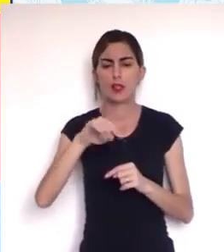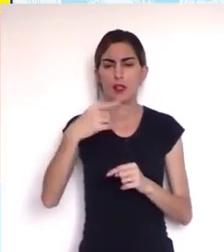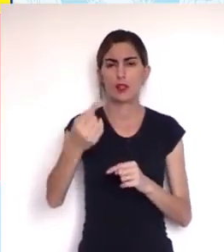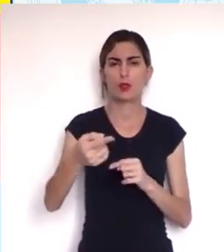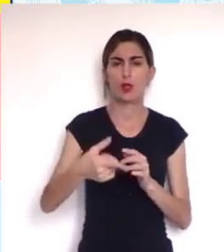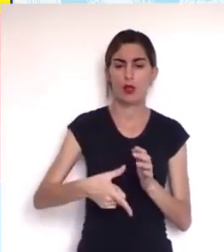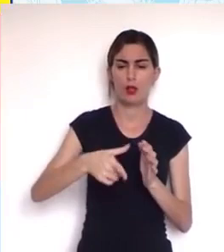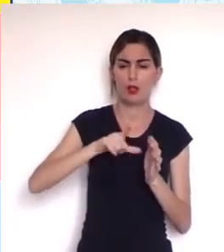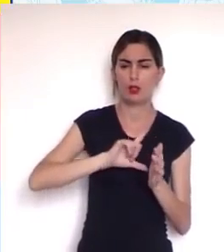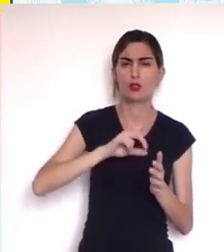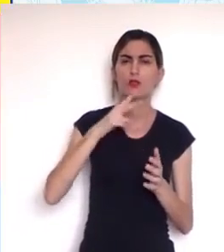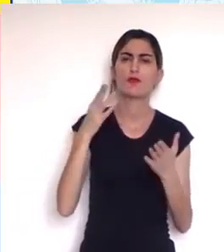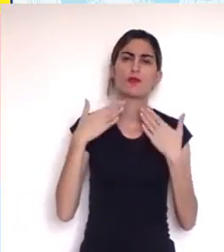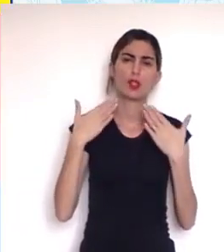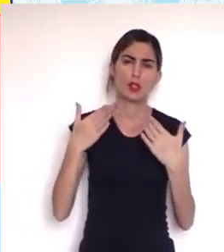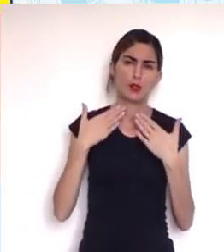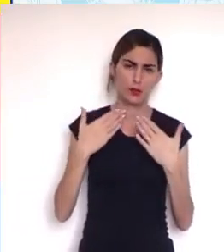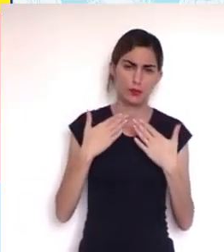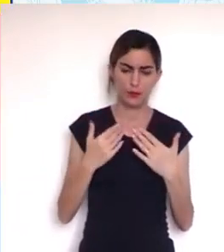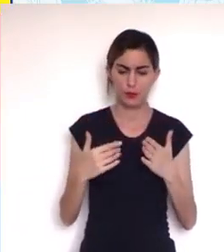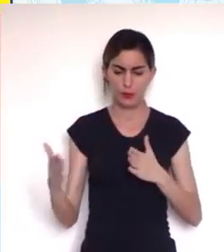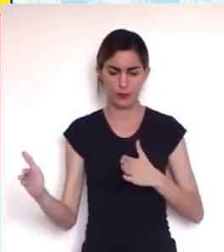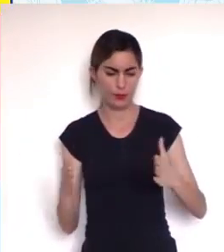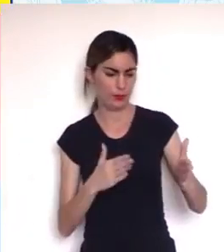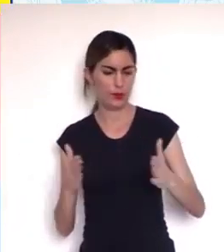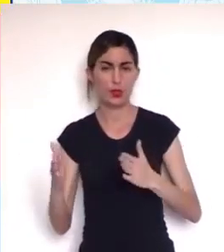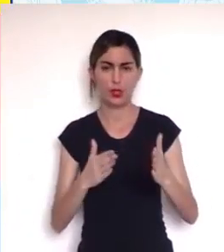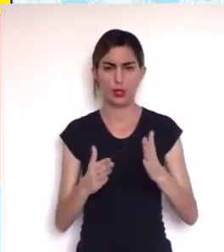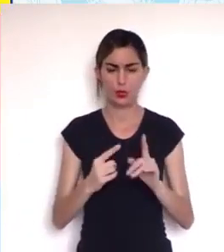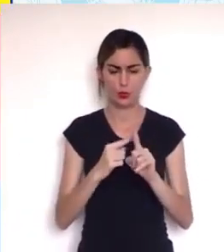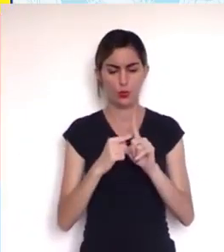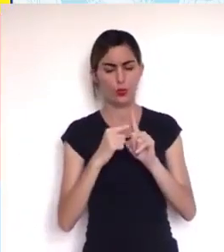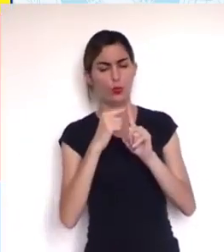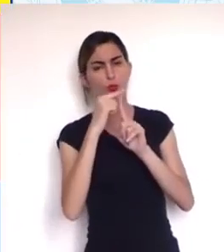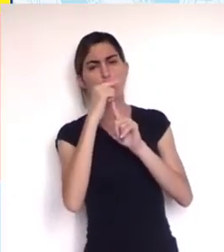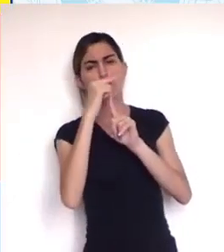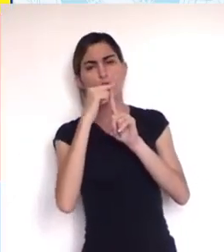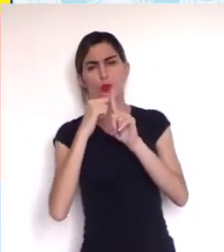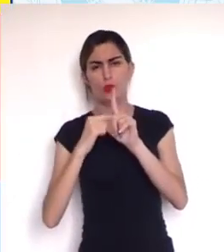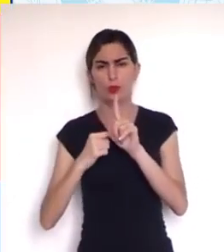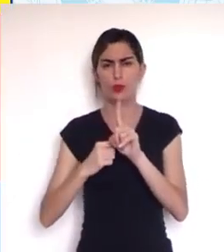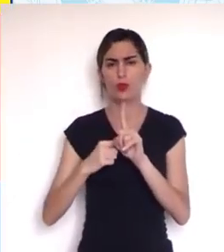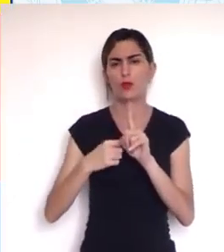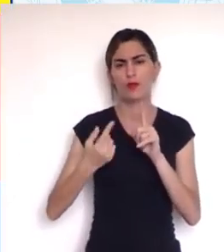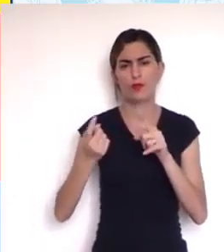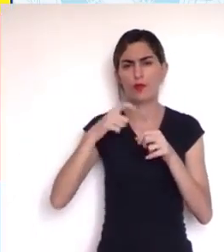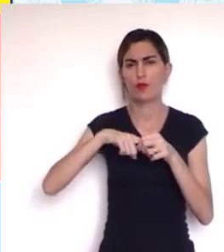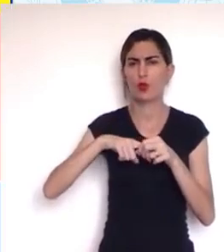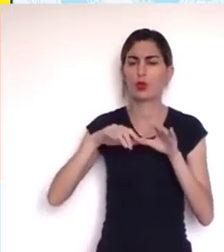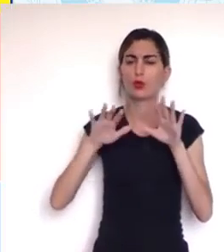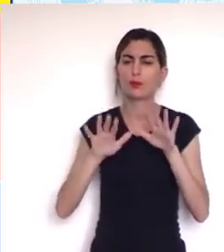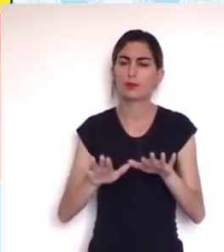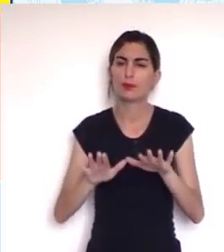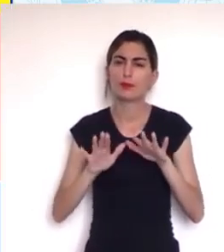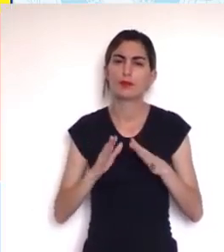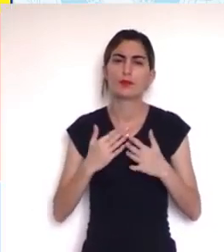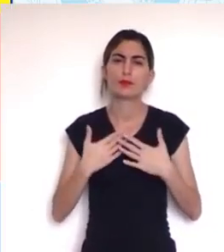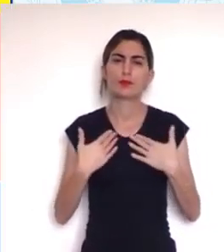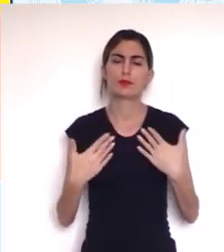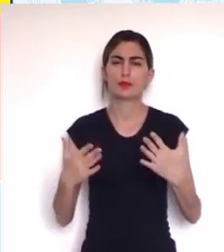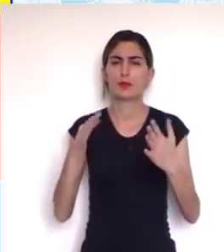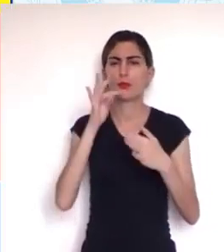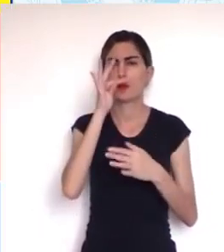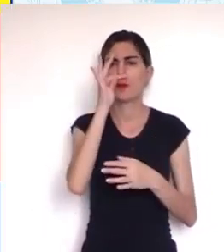e antecede o verão. Nesse período, as temperaturas elas voltam a ficar amenas.